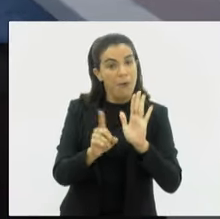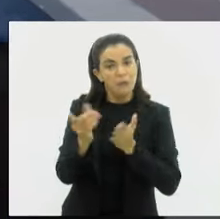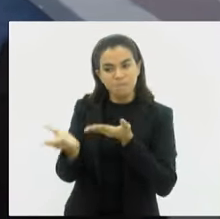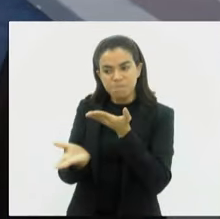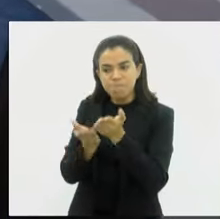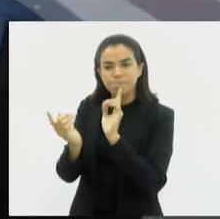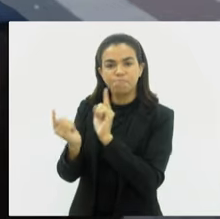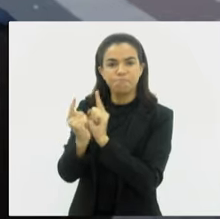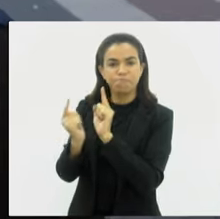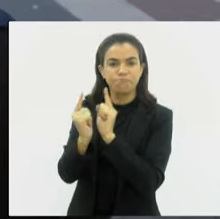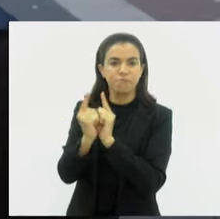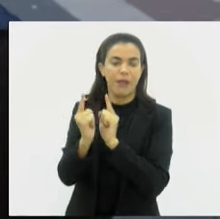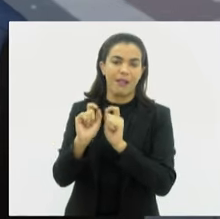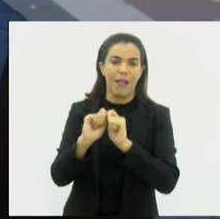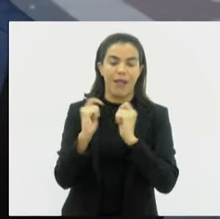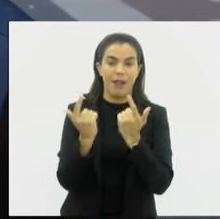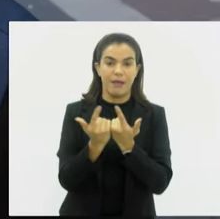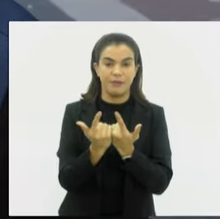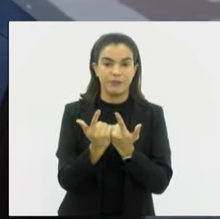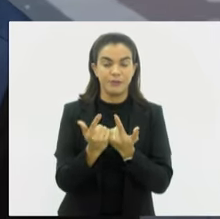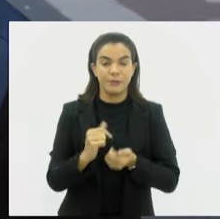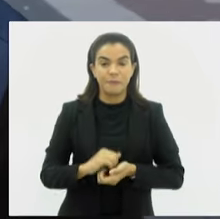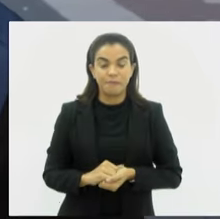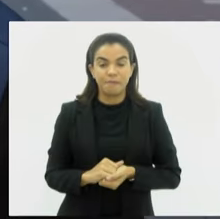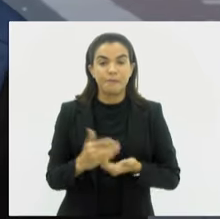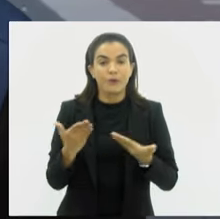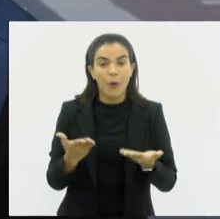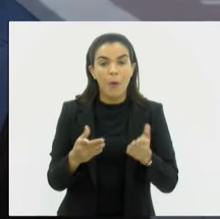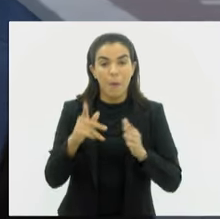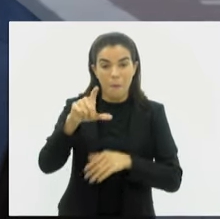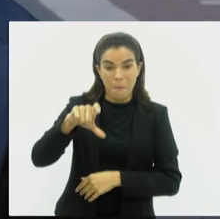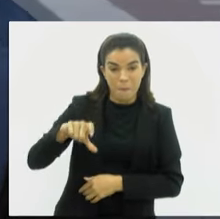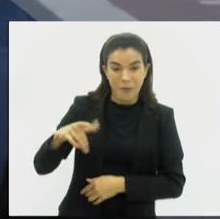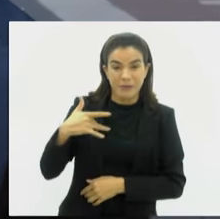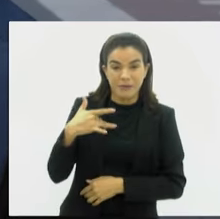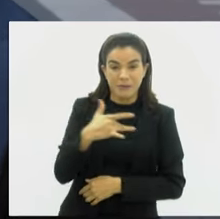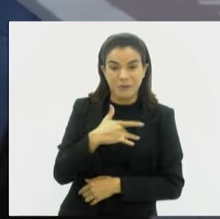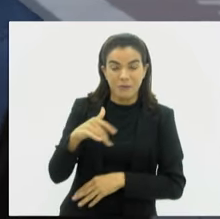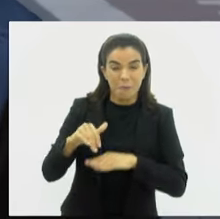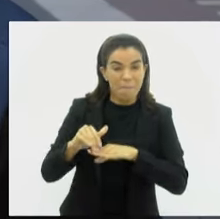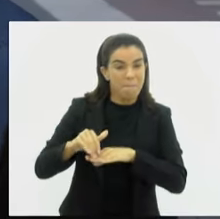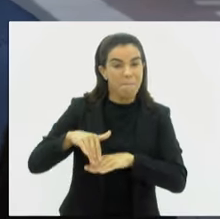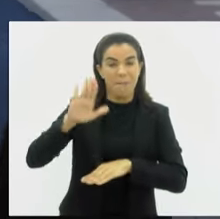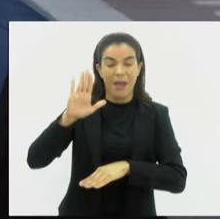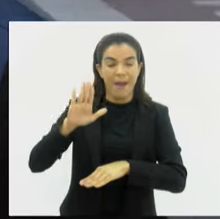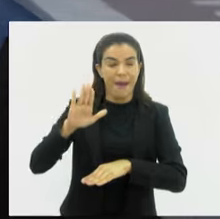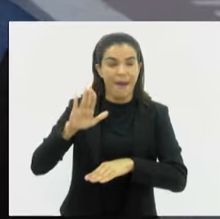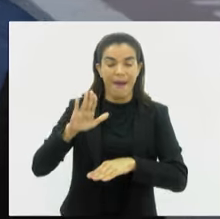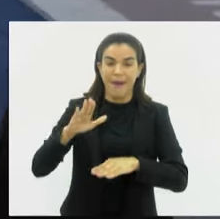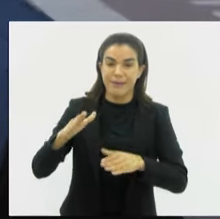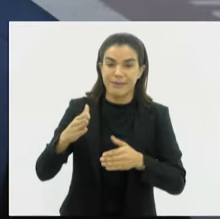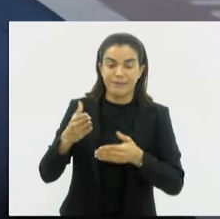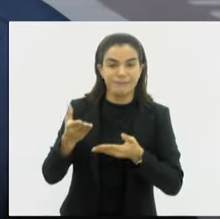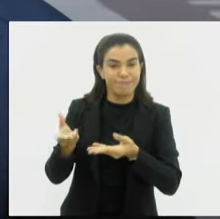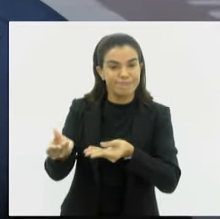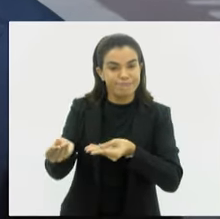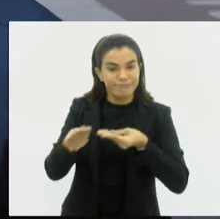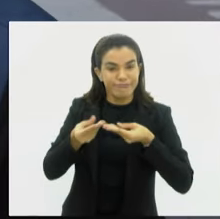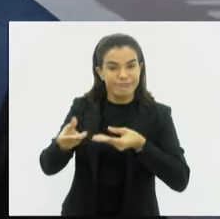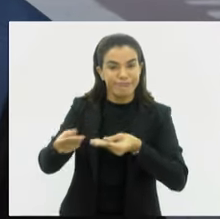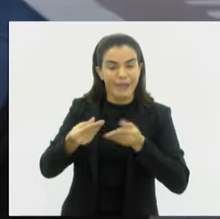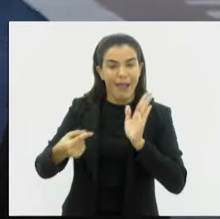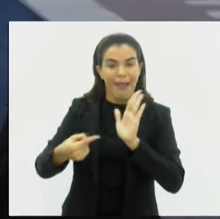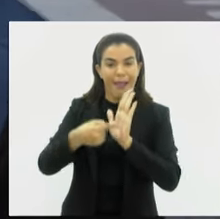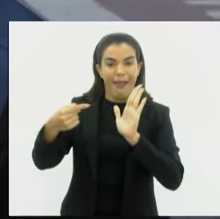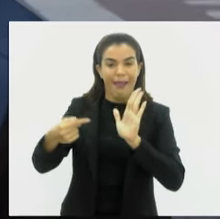população aqui na Alerj. Então, hoje, sem dúvida nenhuma, a questão dos planos de saúde é o que mais tem sido